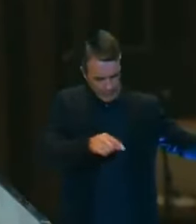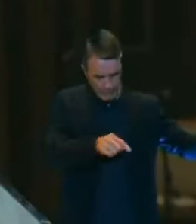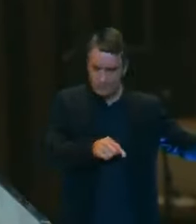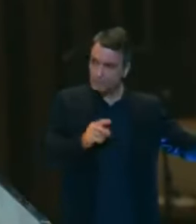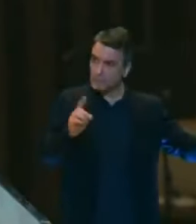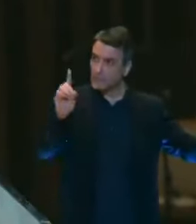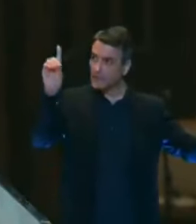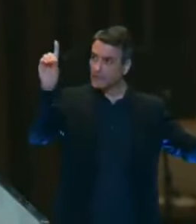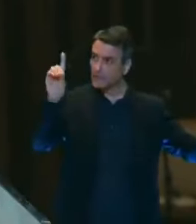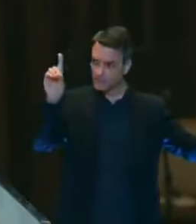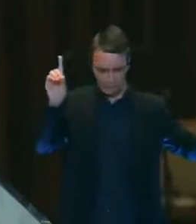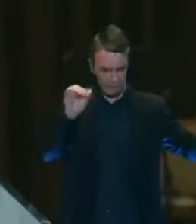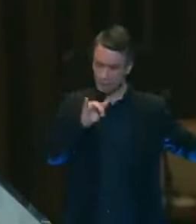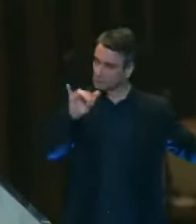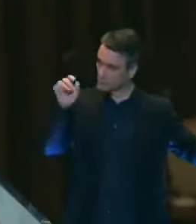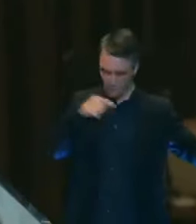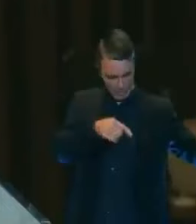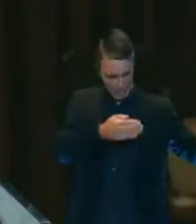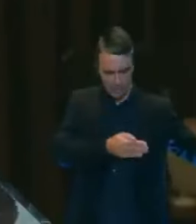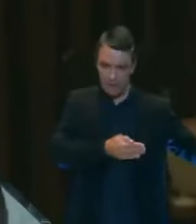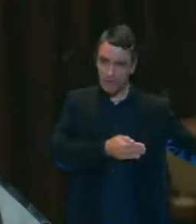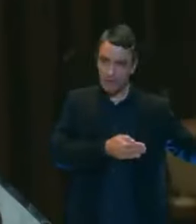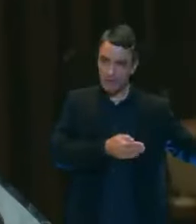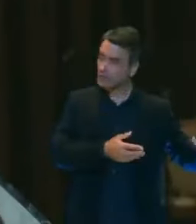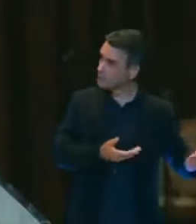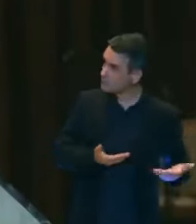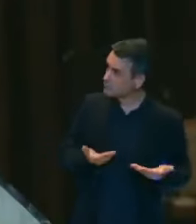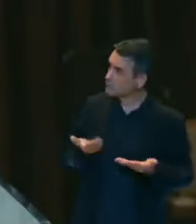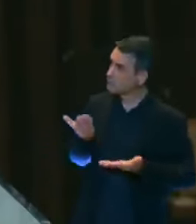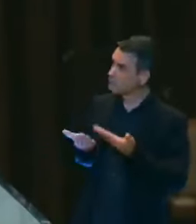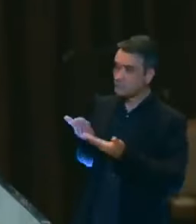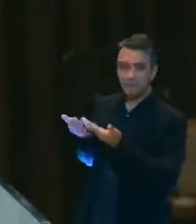nós consagramos ao Senhor.